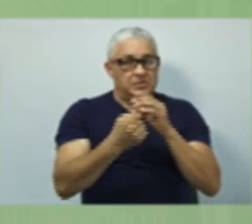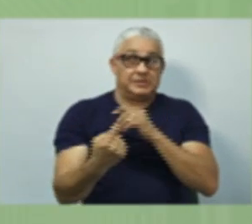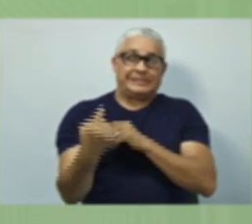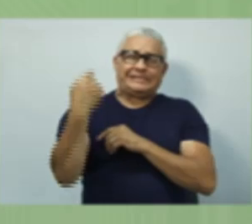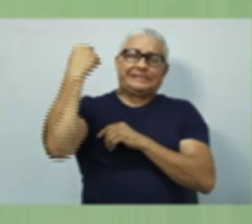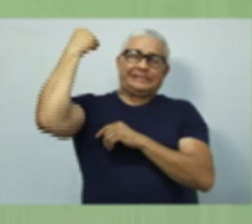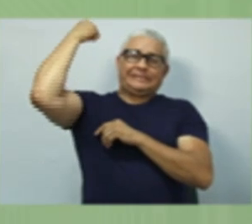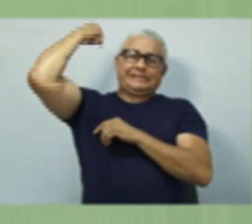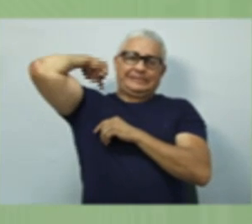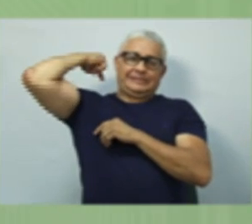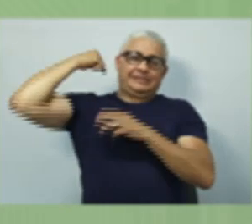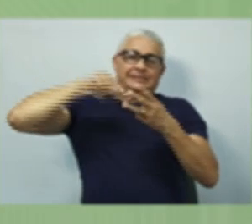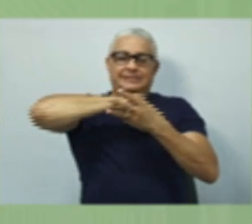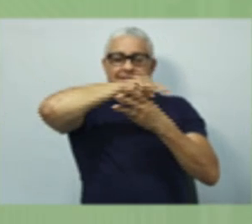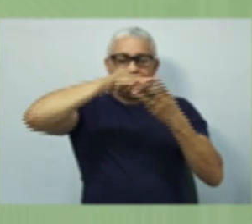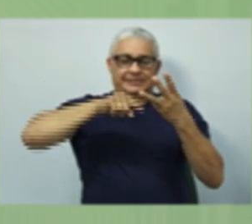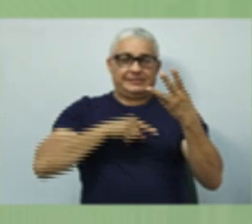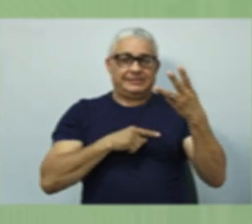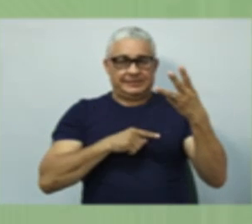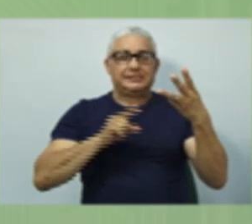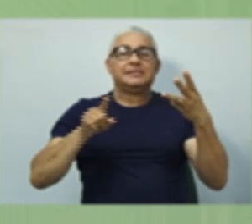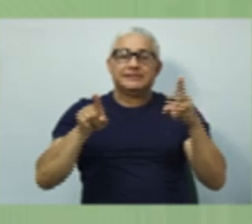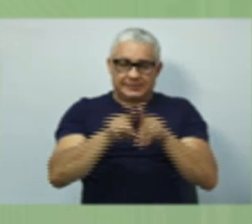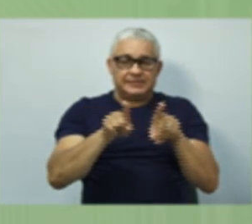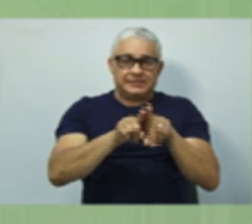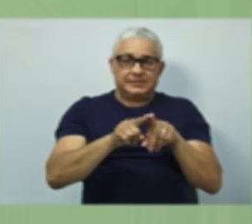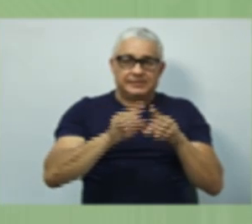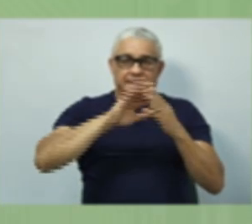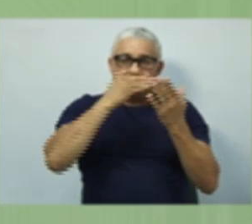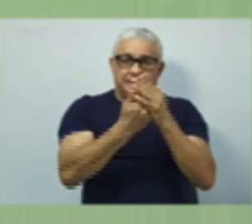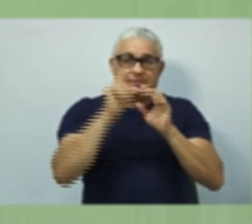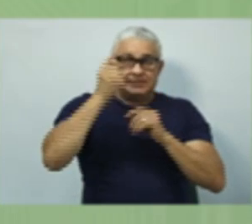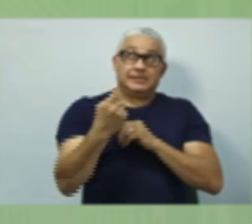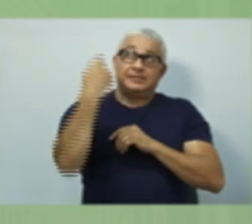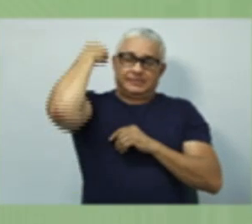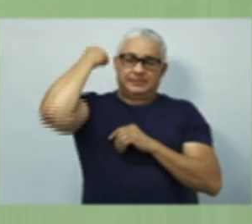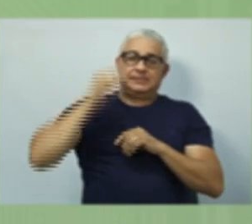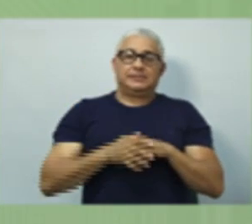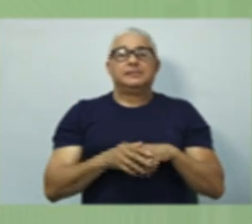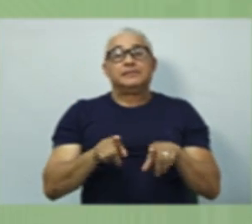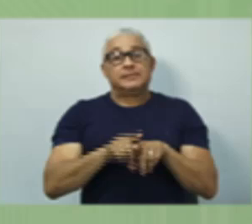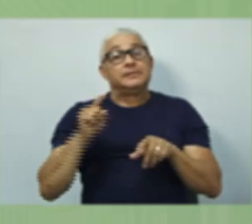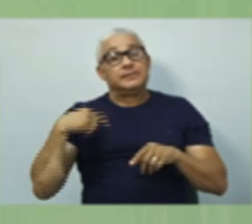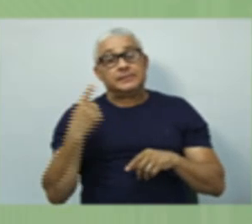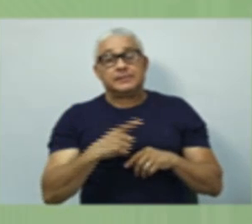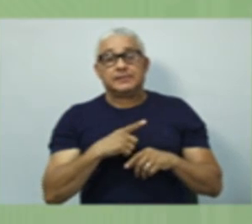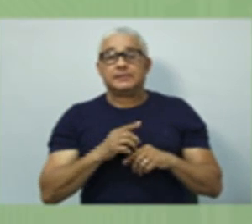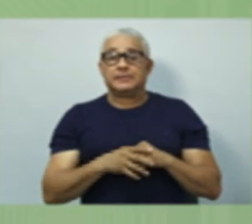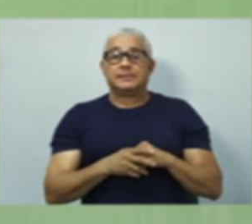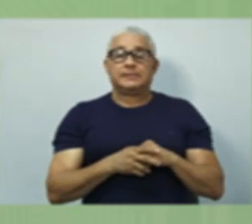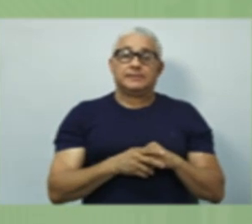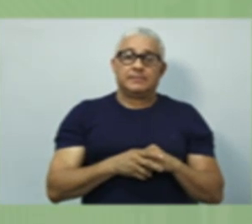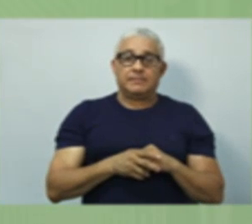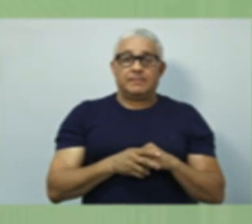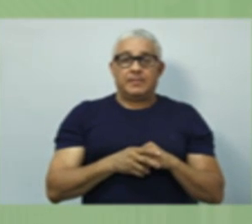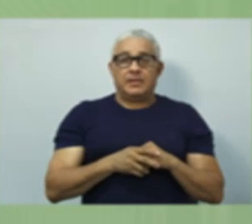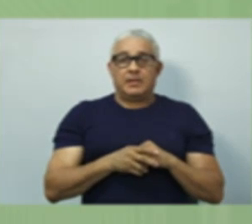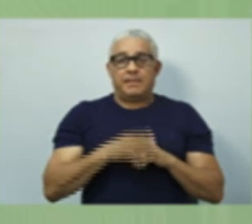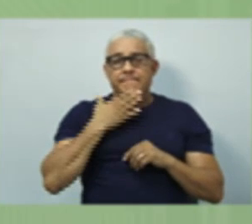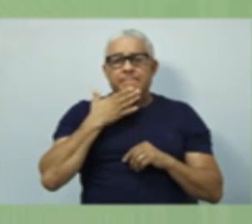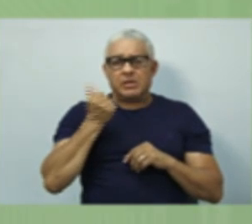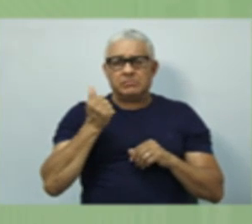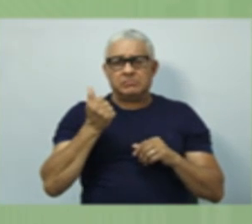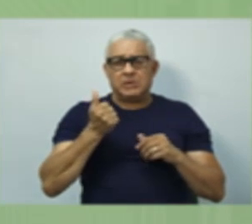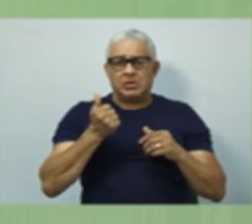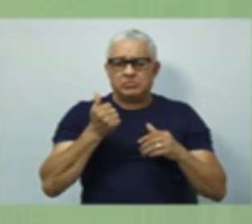burocráticas, tem influência das escolas comportamentais também. E é que nós estamos aperfeiçoando